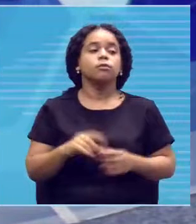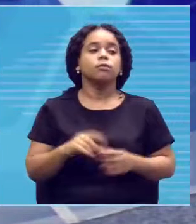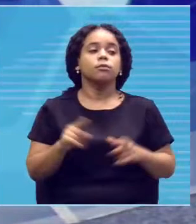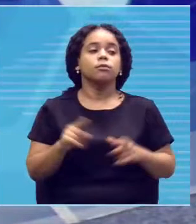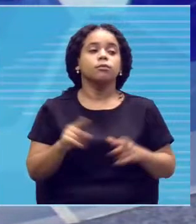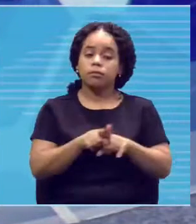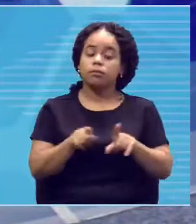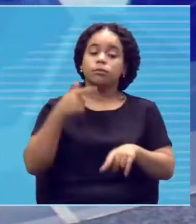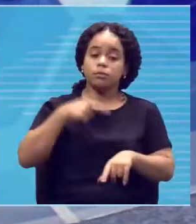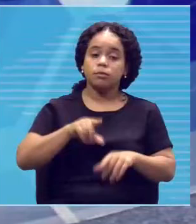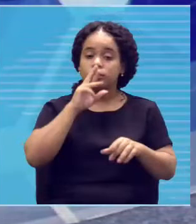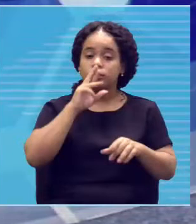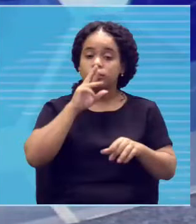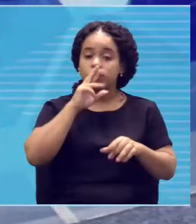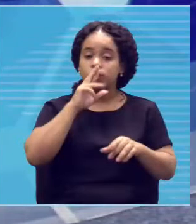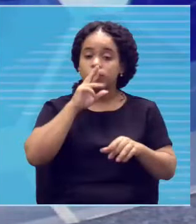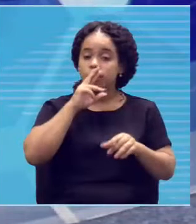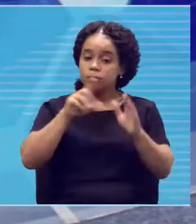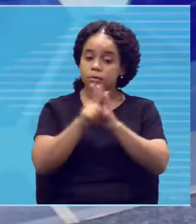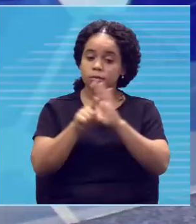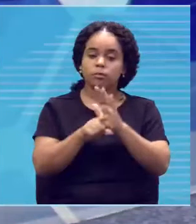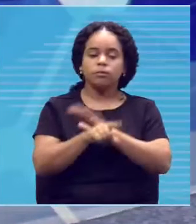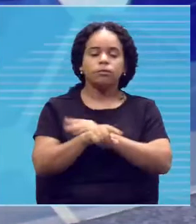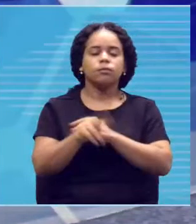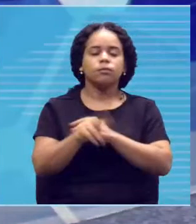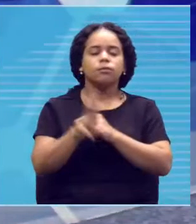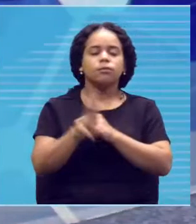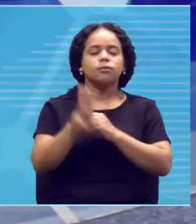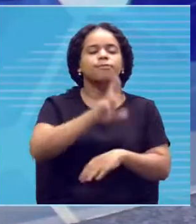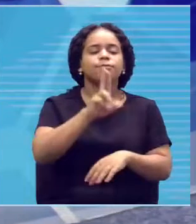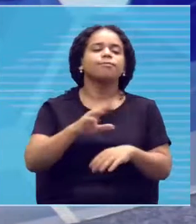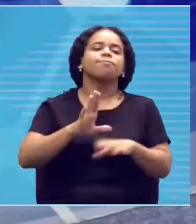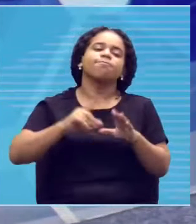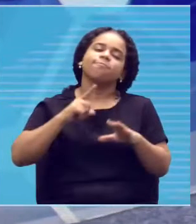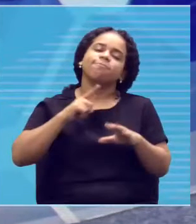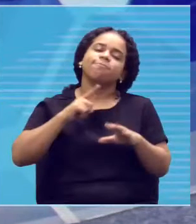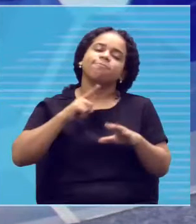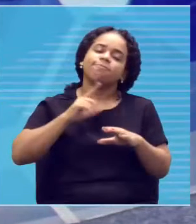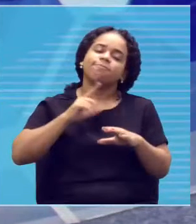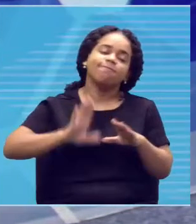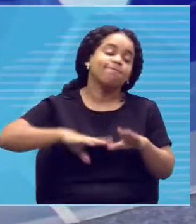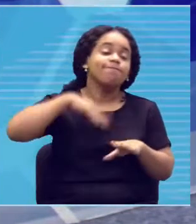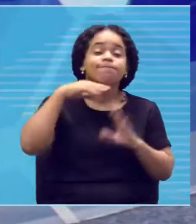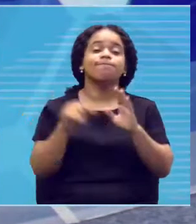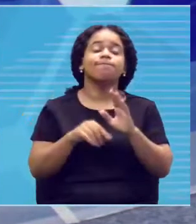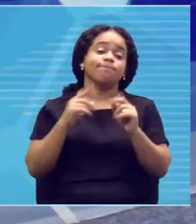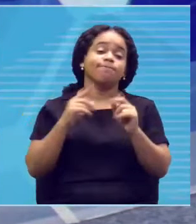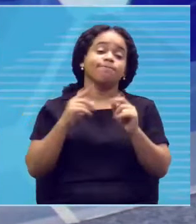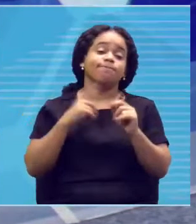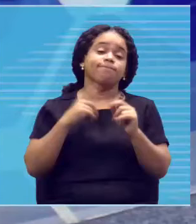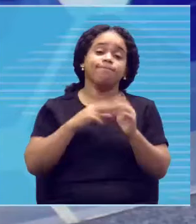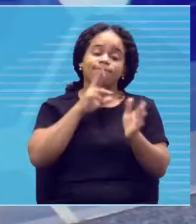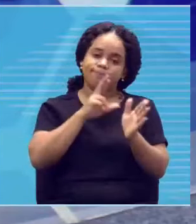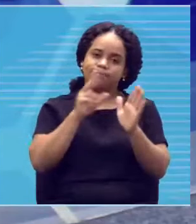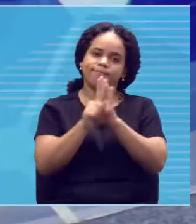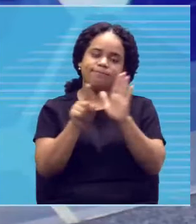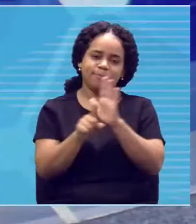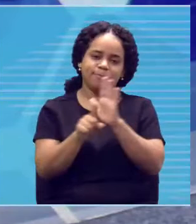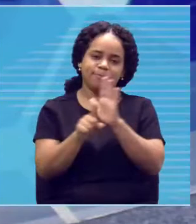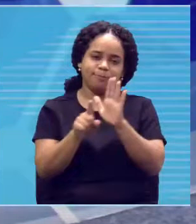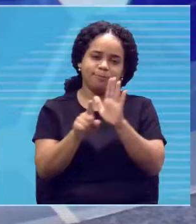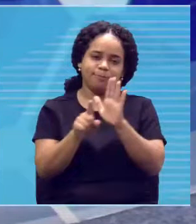Oh e vamos continuar fazendo questões nós vamos usar abusar aqui né com questões envolvendo